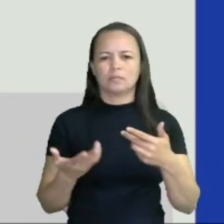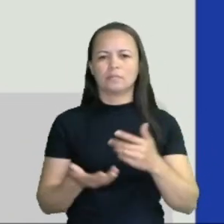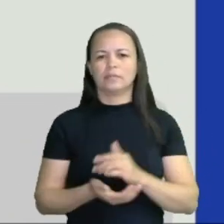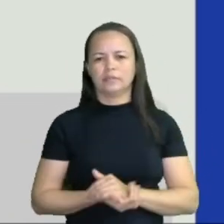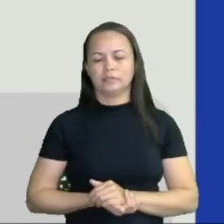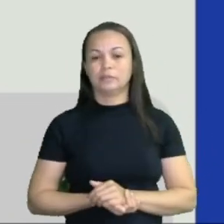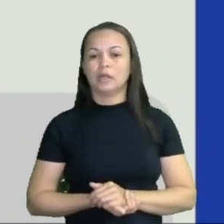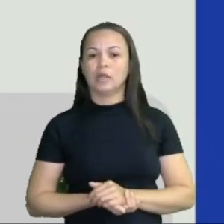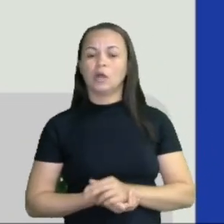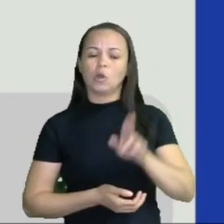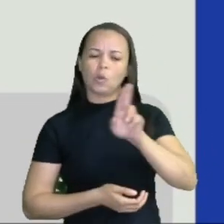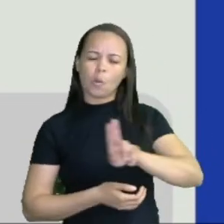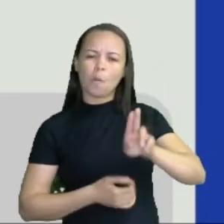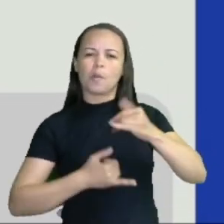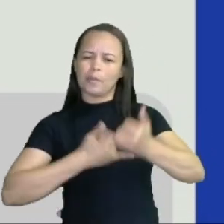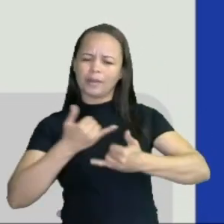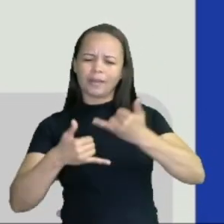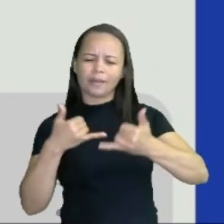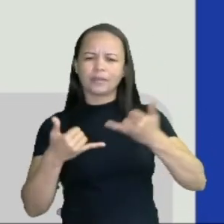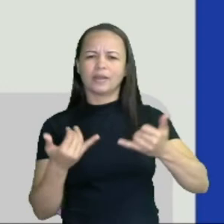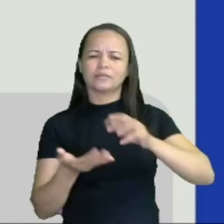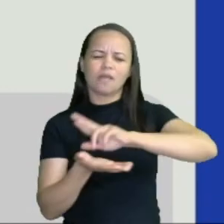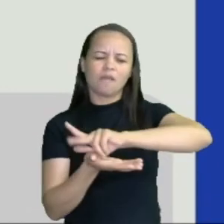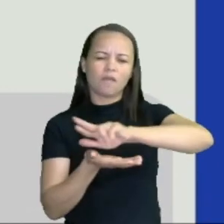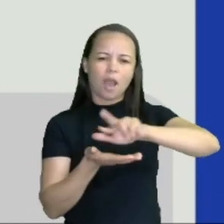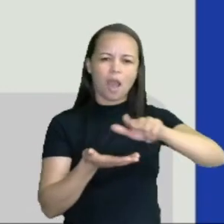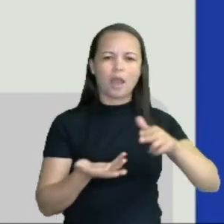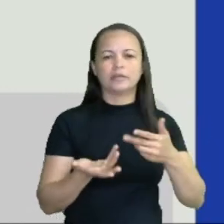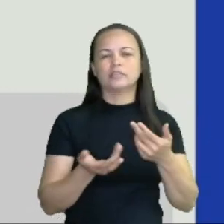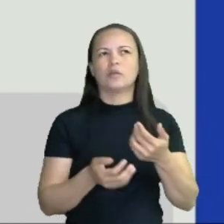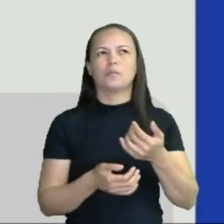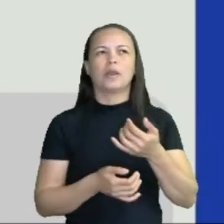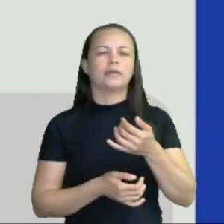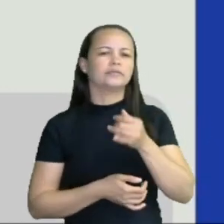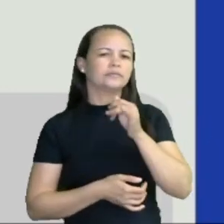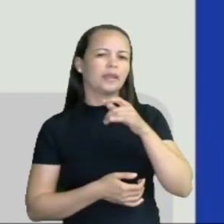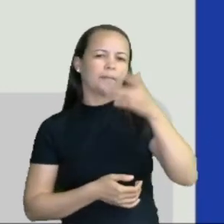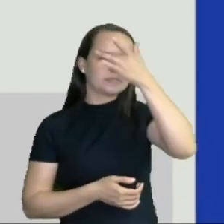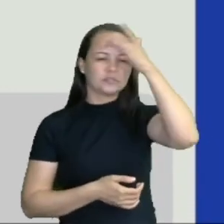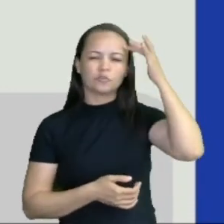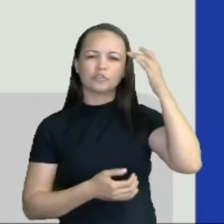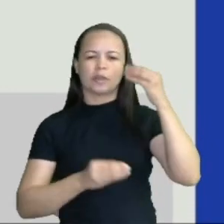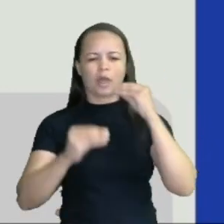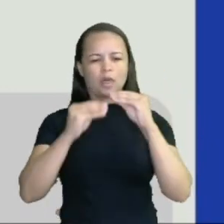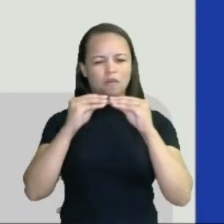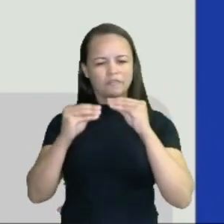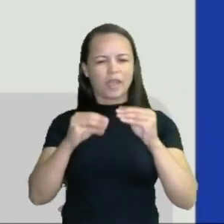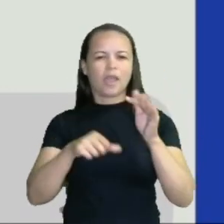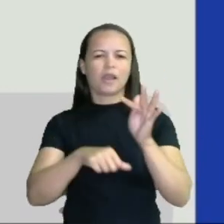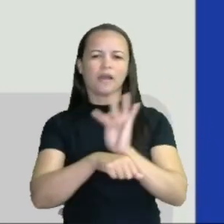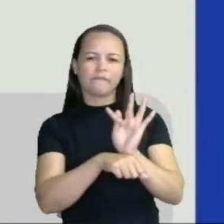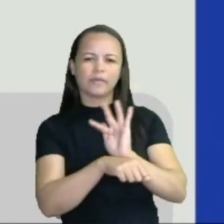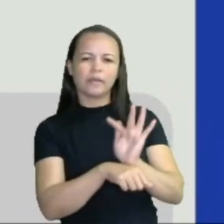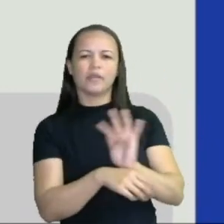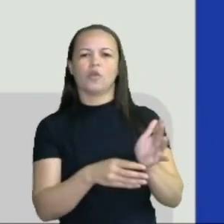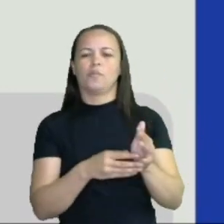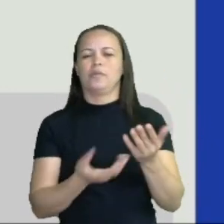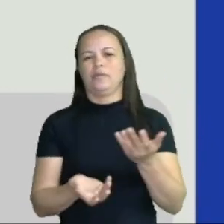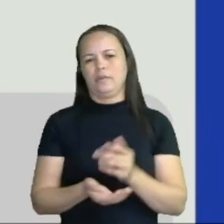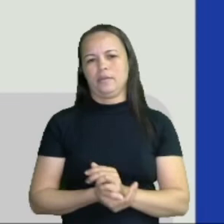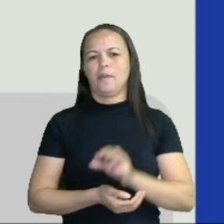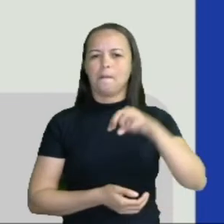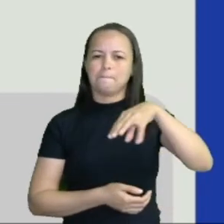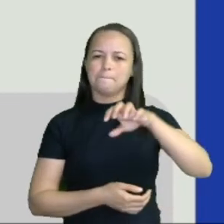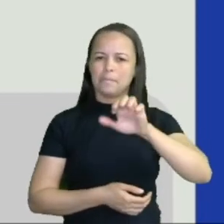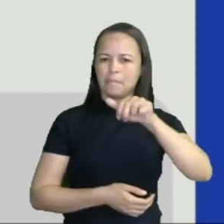ali. Nome de brincadeiras, e aí tem vários, né? Tem gente que bota novela, filme, hoje em dia bota meme. Então, assim, vai depender